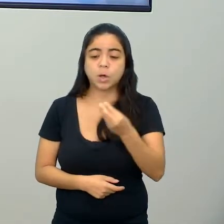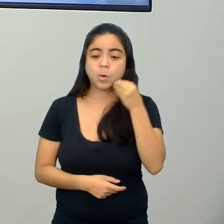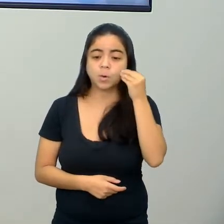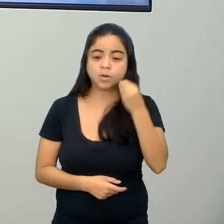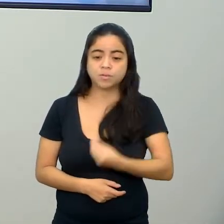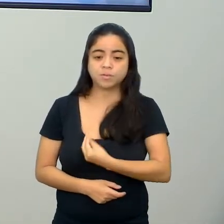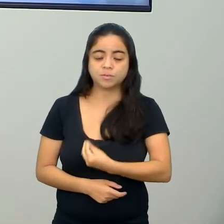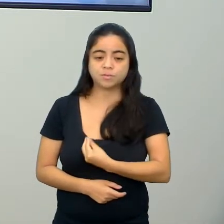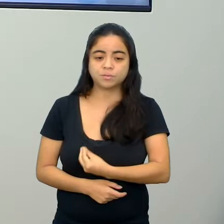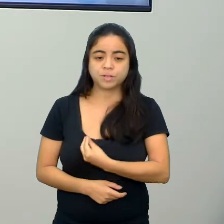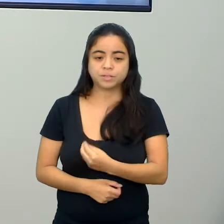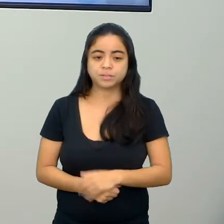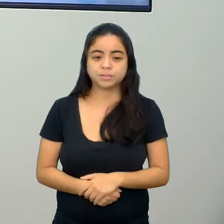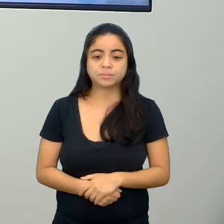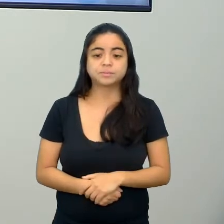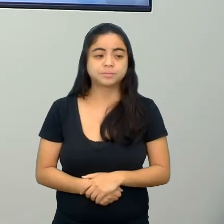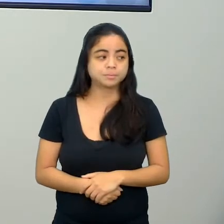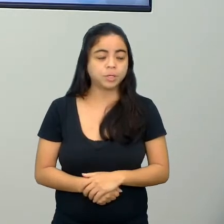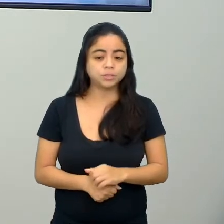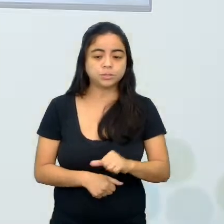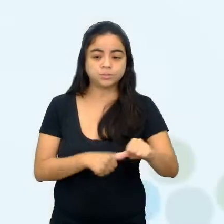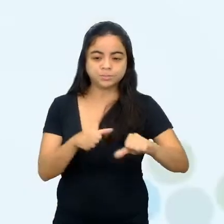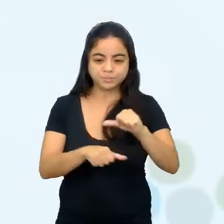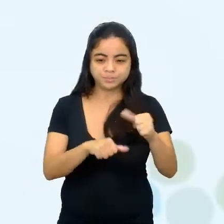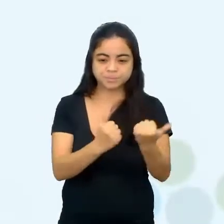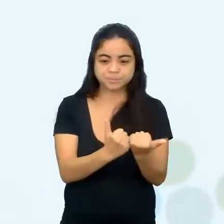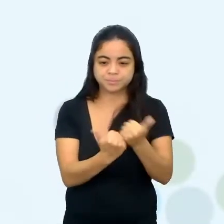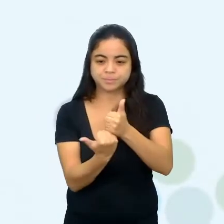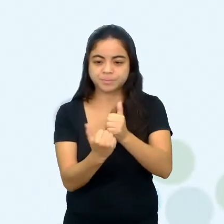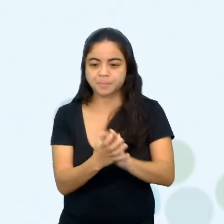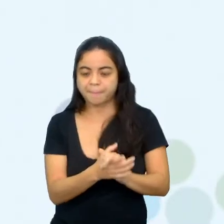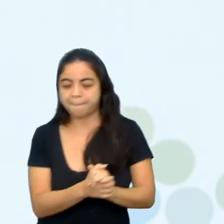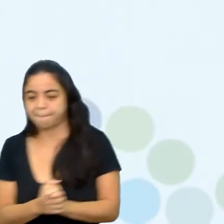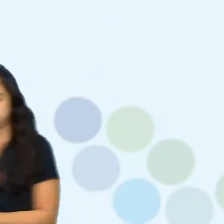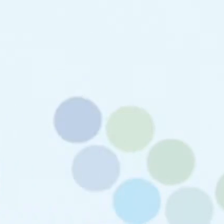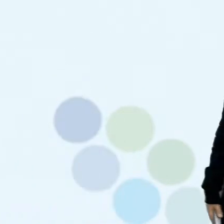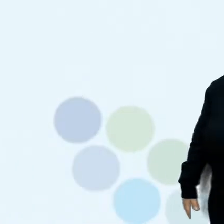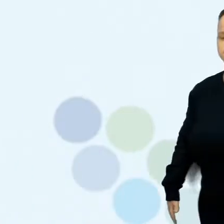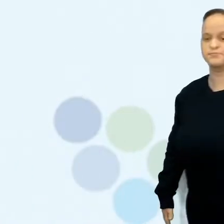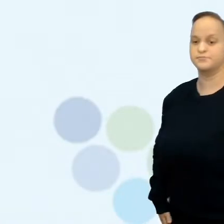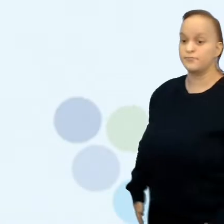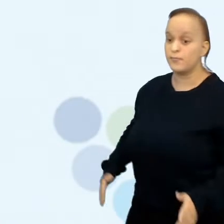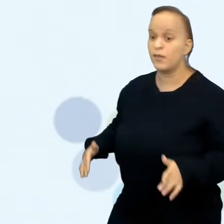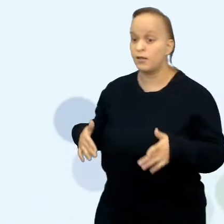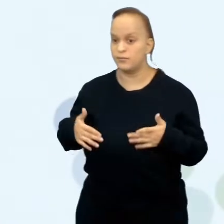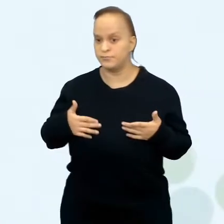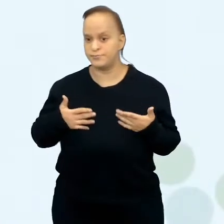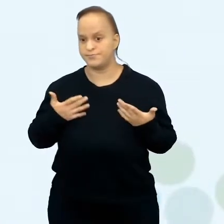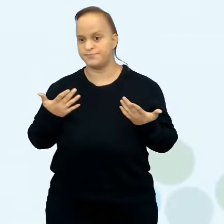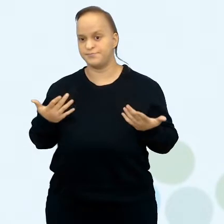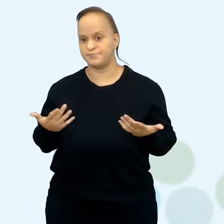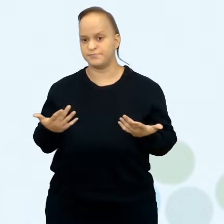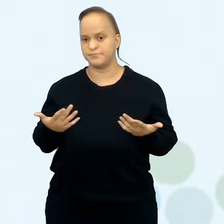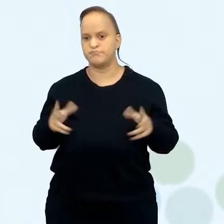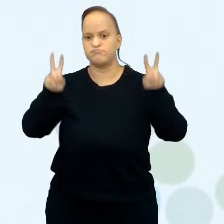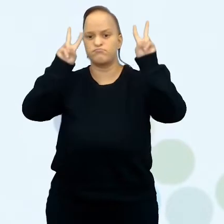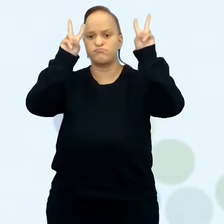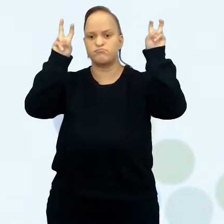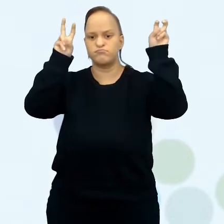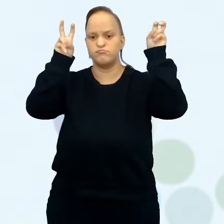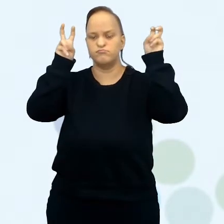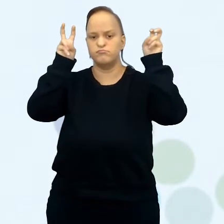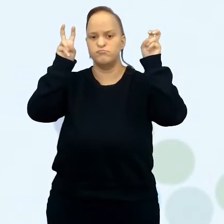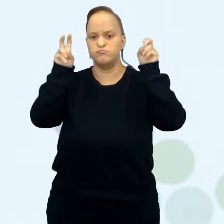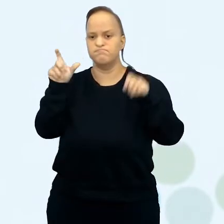vivência. E aí, a gente entra nessa questão da identidade. Para falar sobre identidade, a gente trouxe o